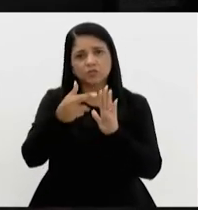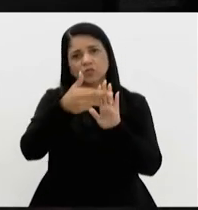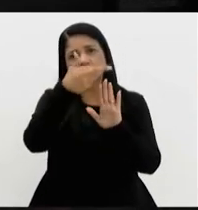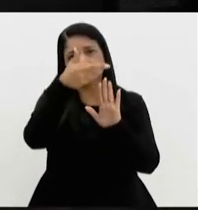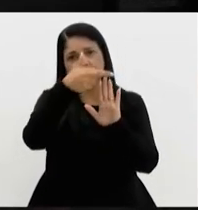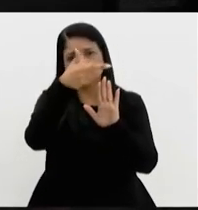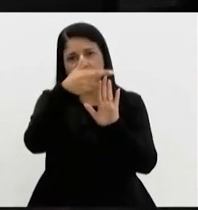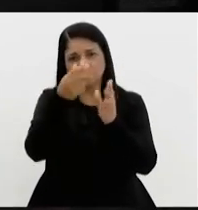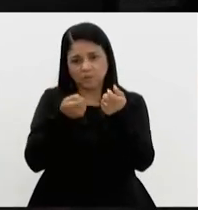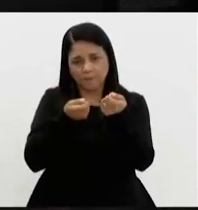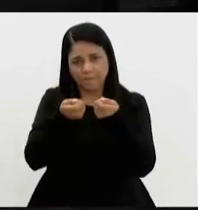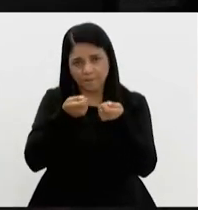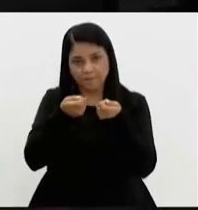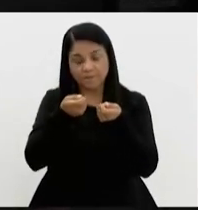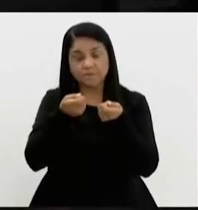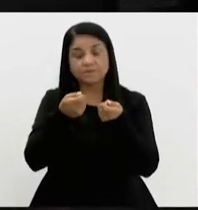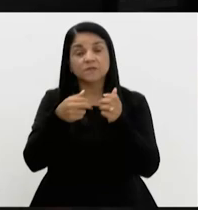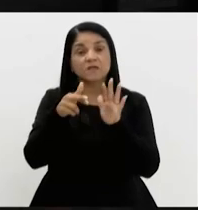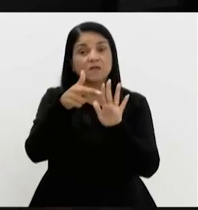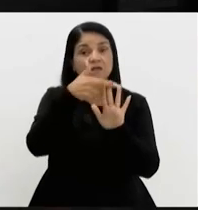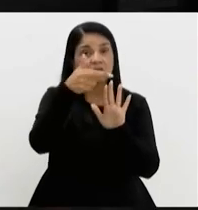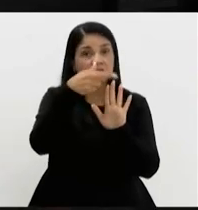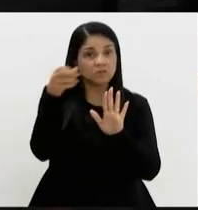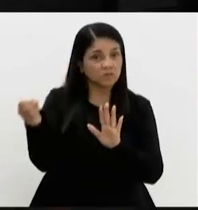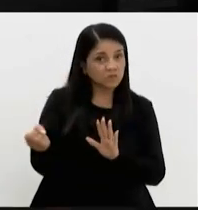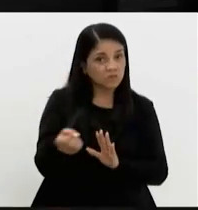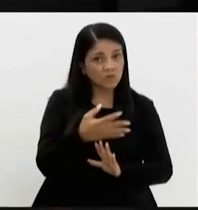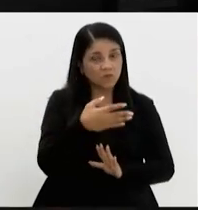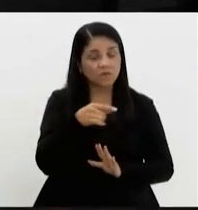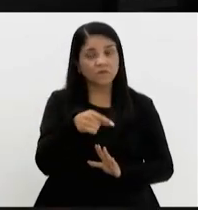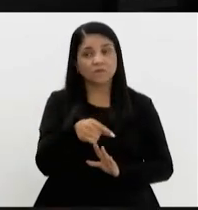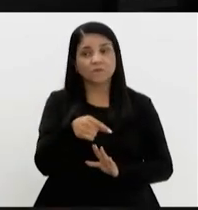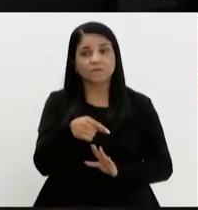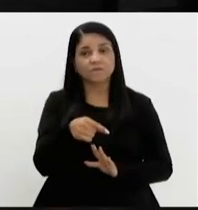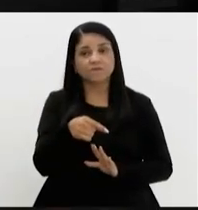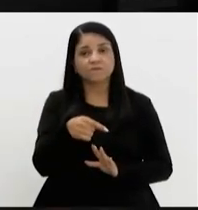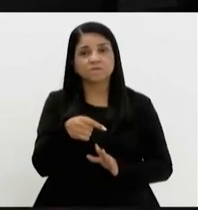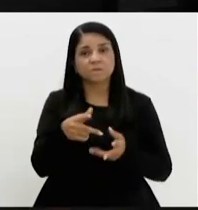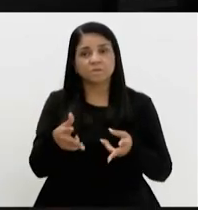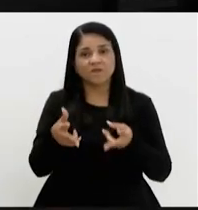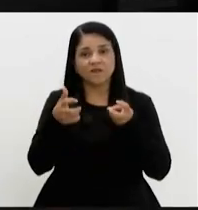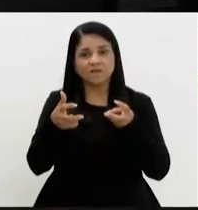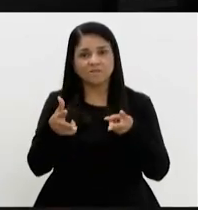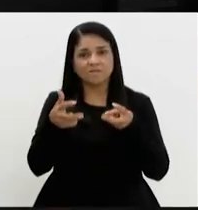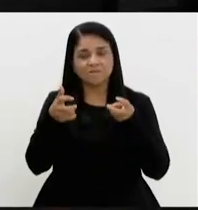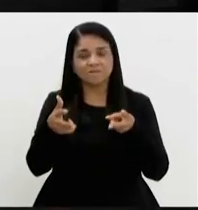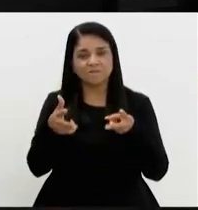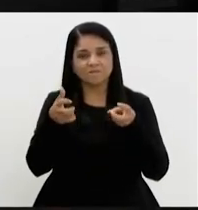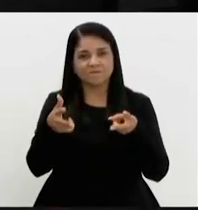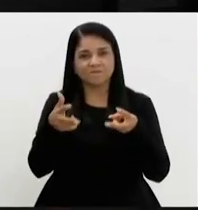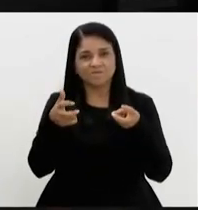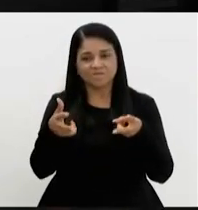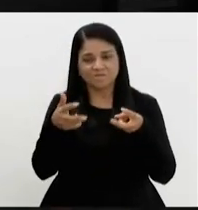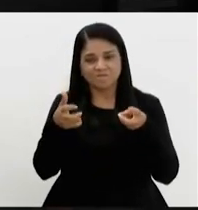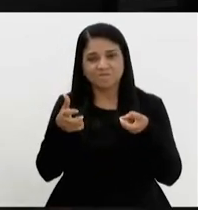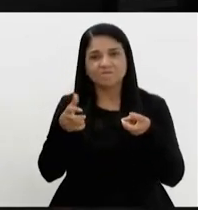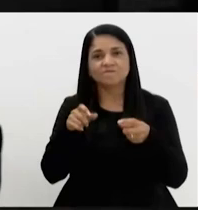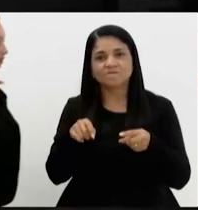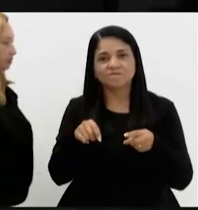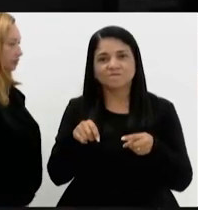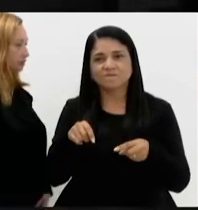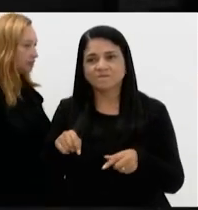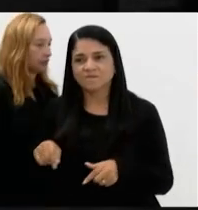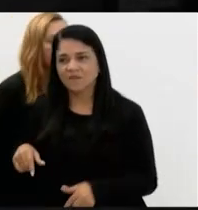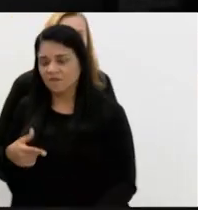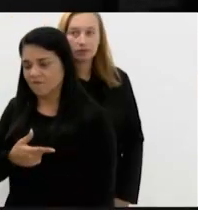e nestas resoluções né notadamente a resolução